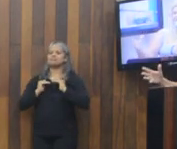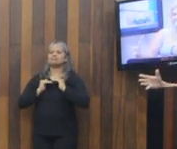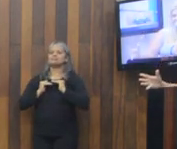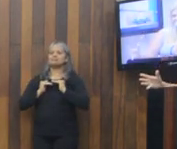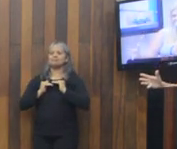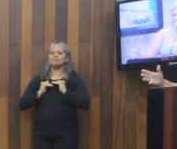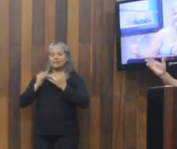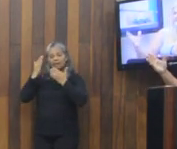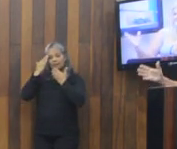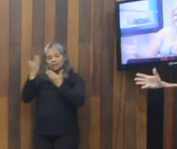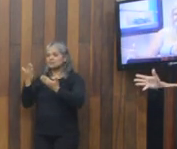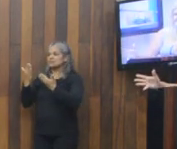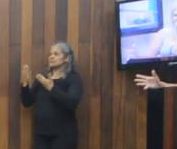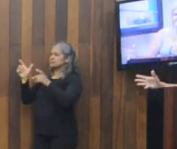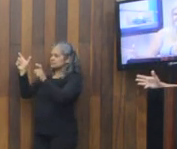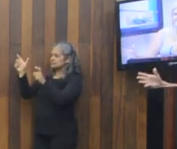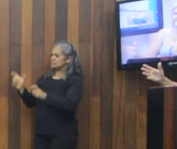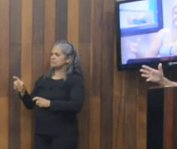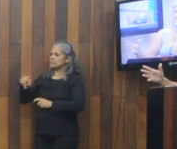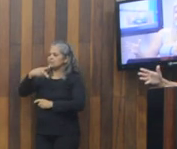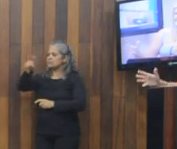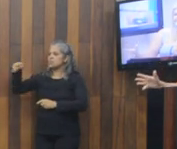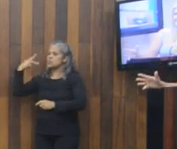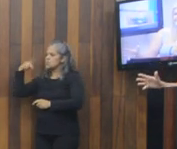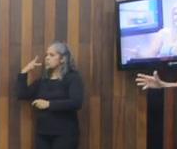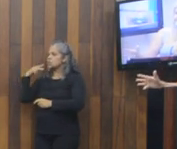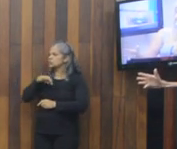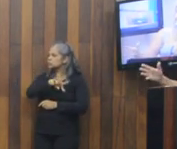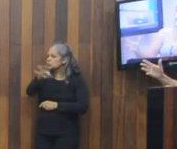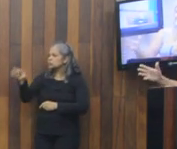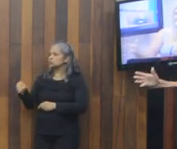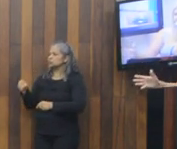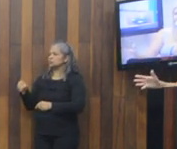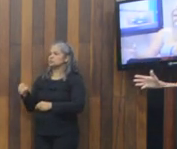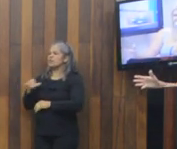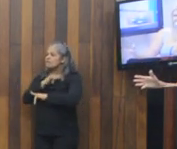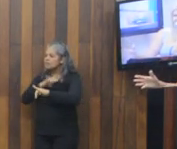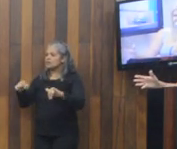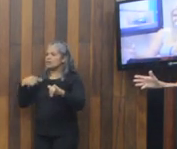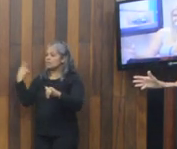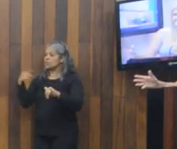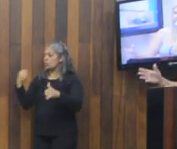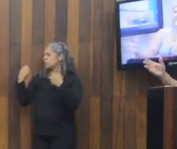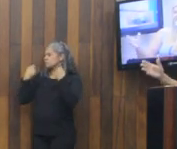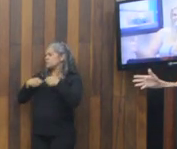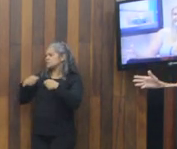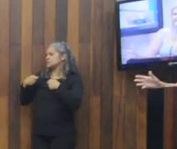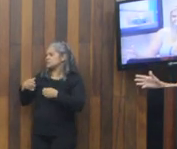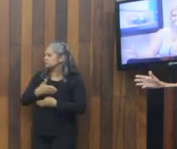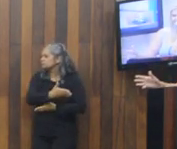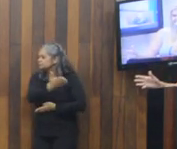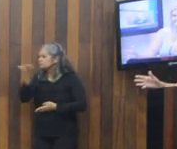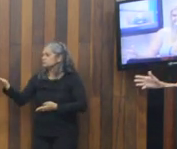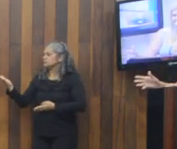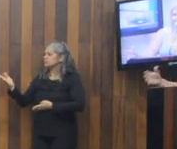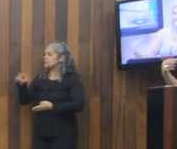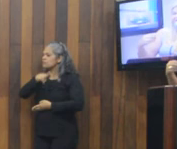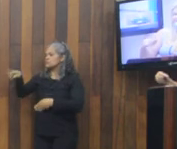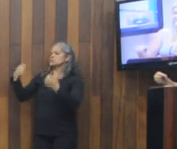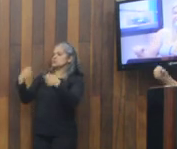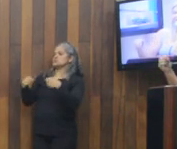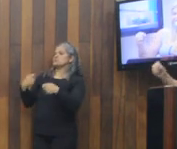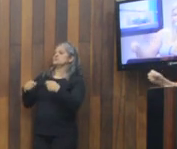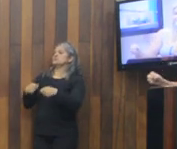E agradecer a vocês, vereadores, e dizerem para vocês, nós precisamos de vocês. Vocês fazem a diferença. Eu